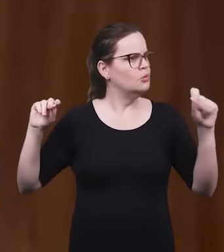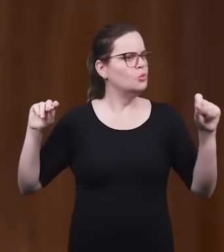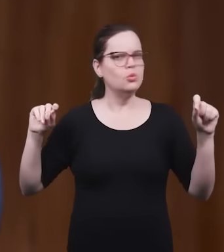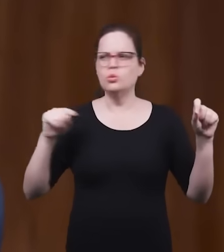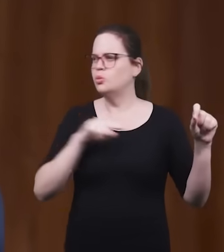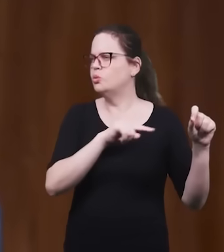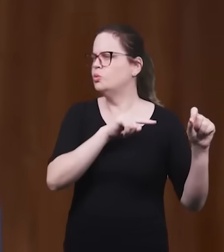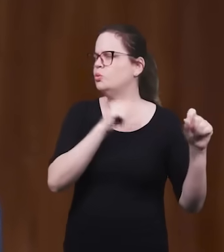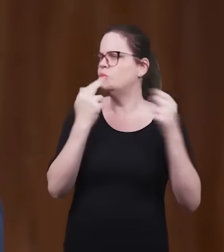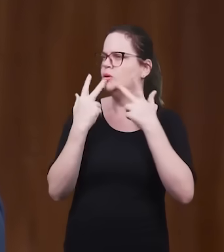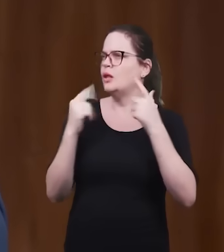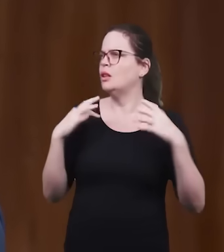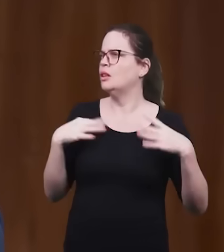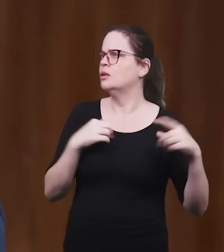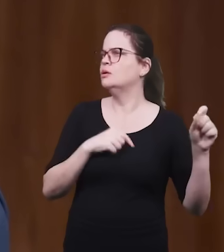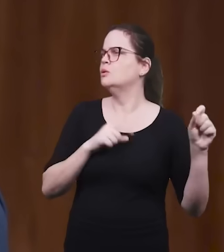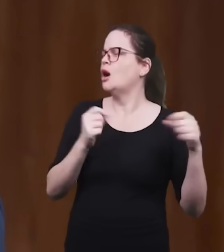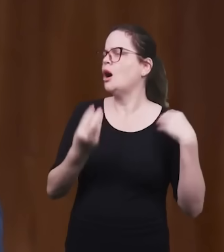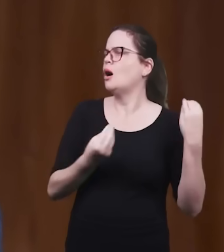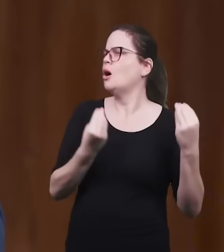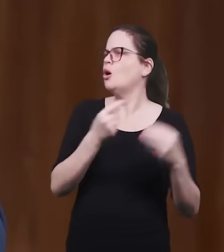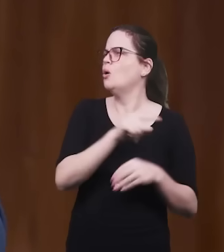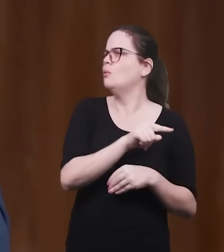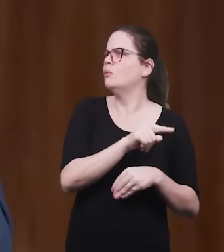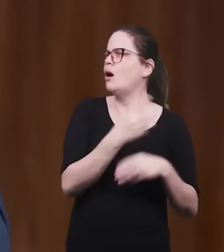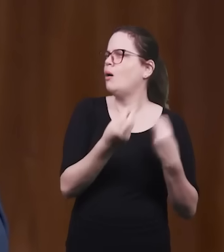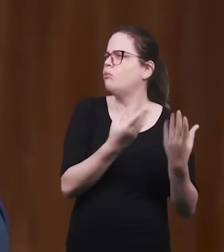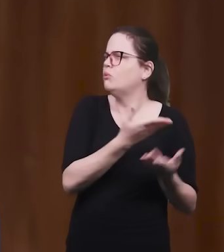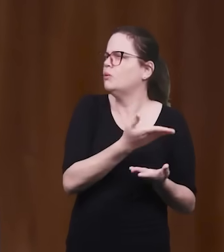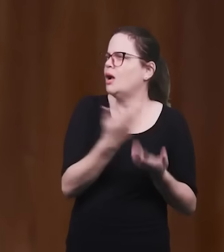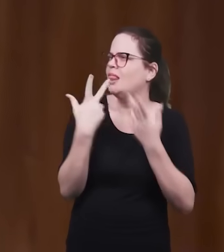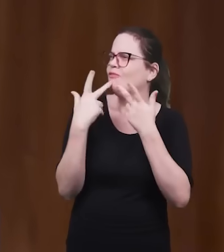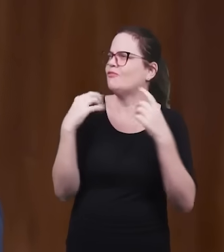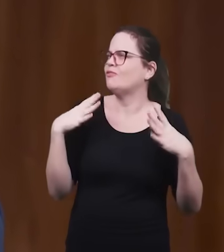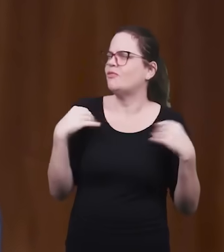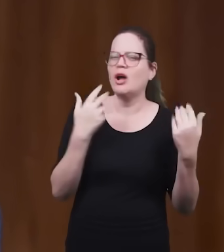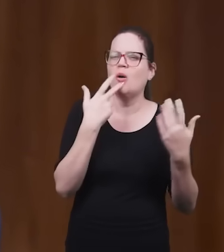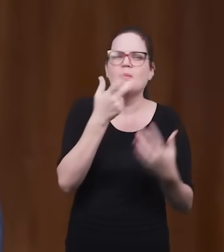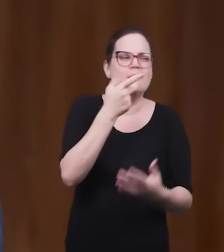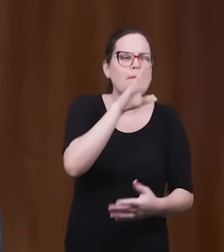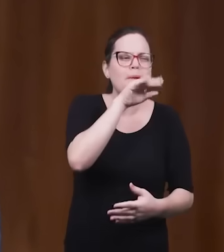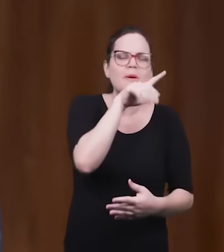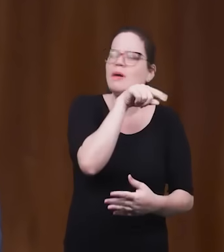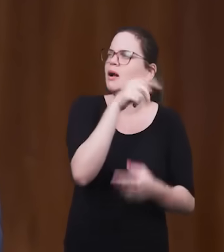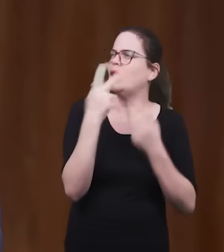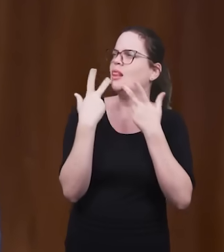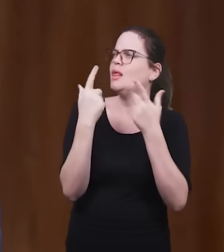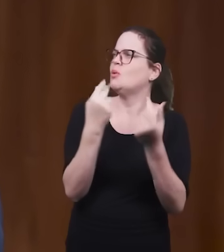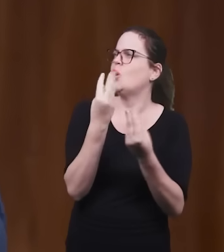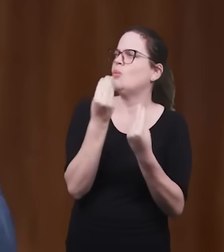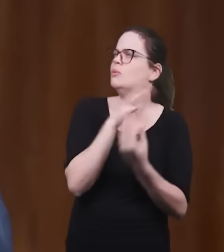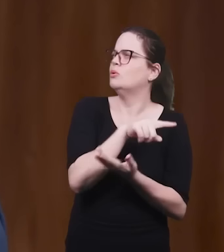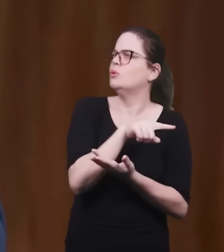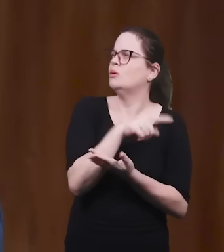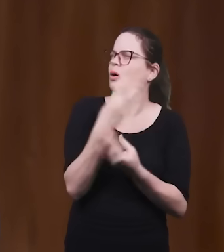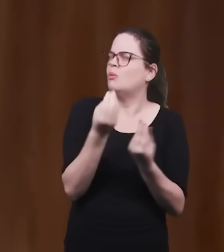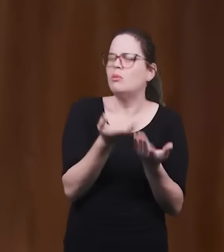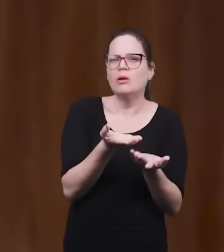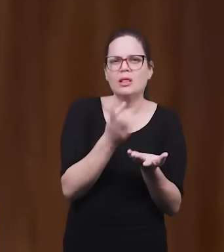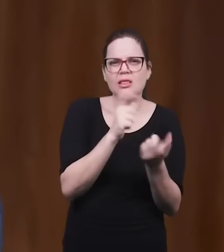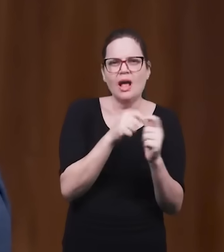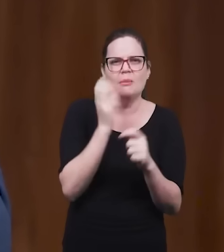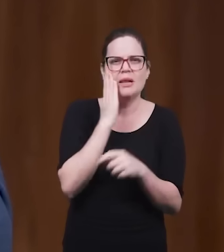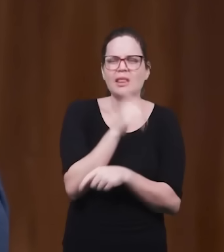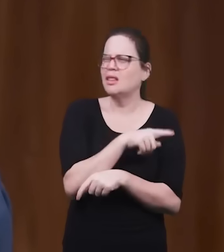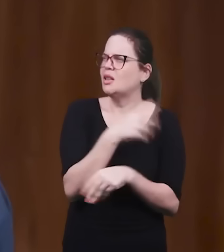como é que é aquela língua? E eu perguntei, mas como é que é aquilo? Como é que ela fala aquilo? Como é que ela... Mas se dá para entender